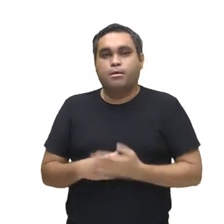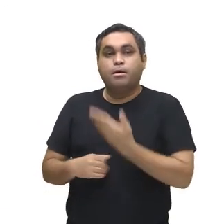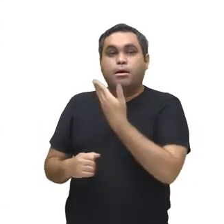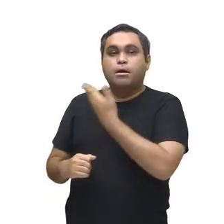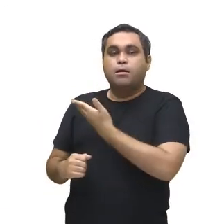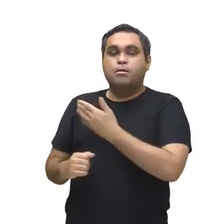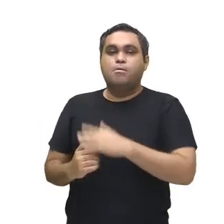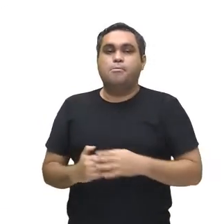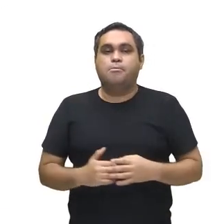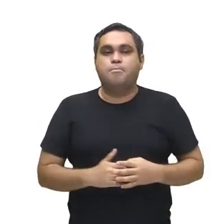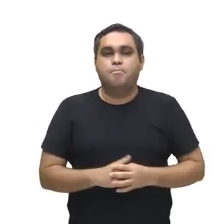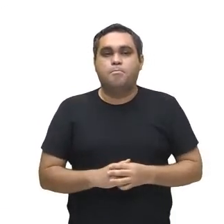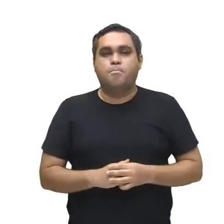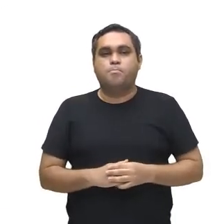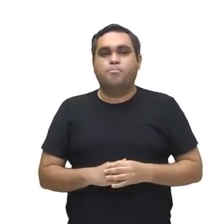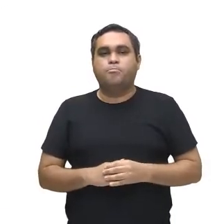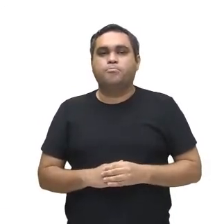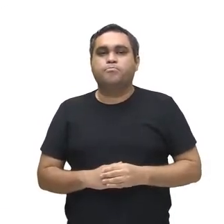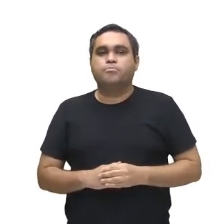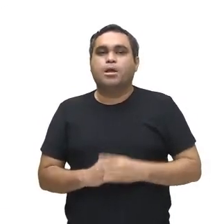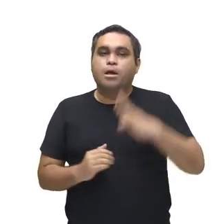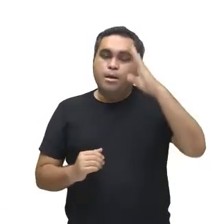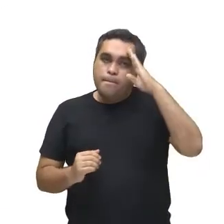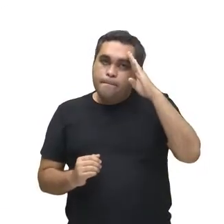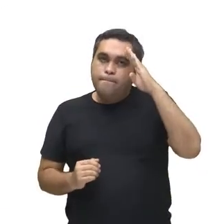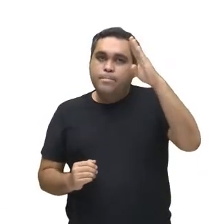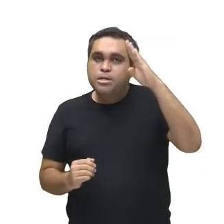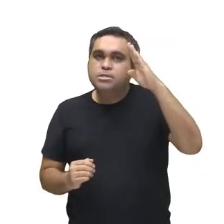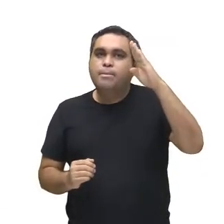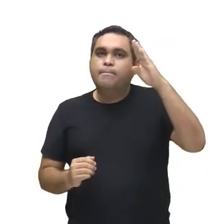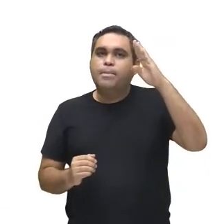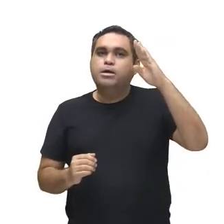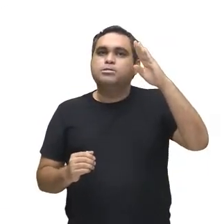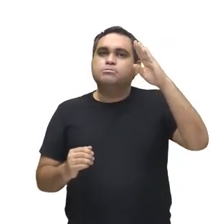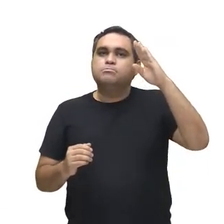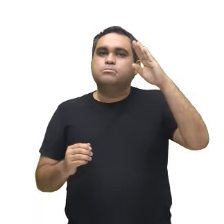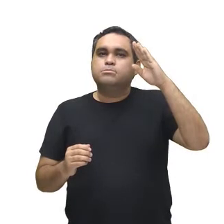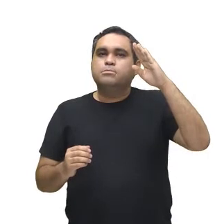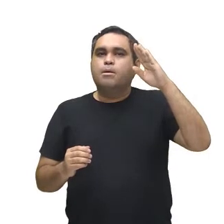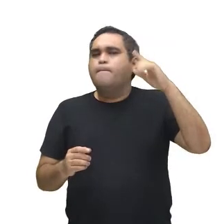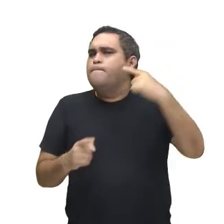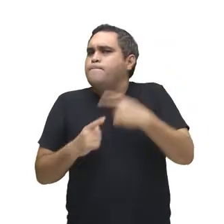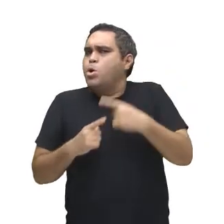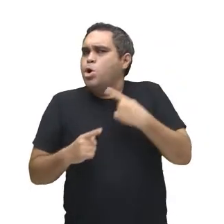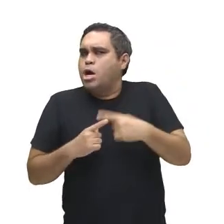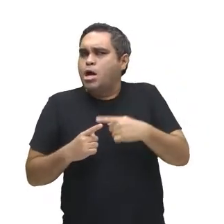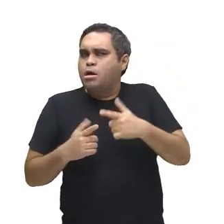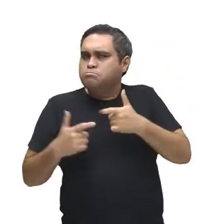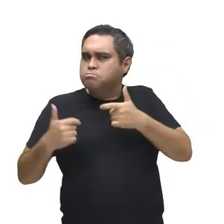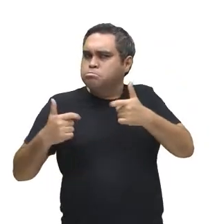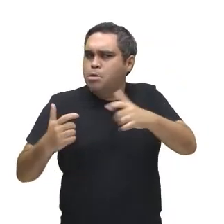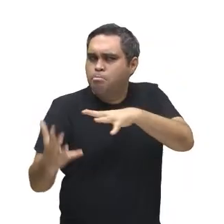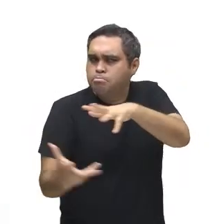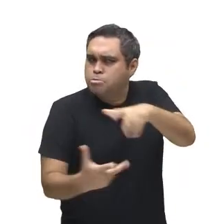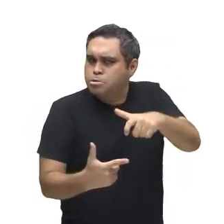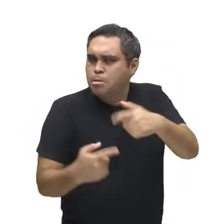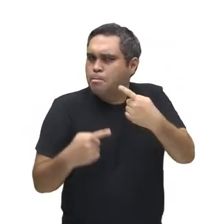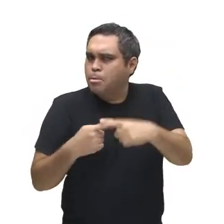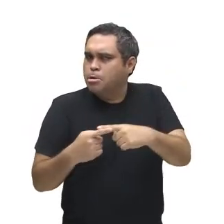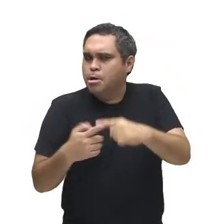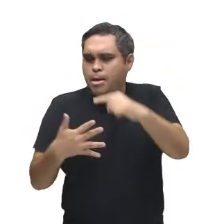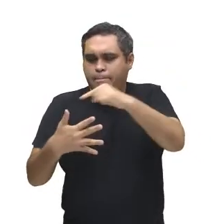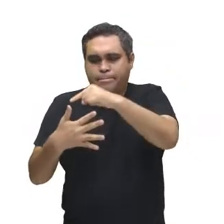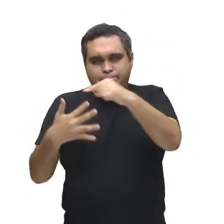Vamos lá, gente. Principais causas da Primeira Guerra Mundial. Vamos lá entender de onde vem esse conflito